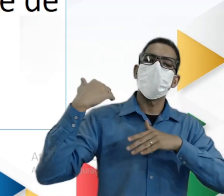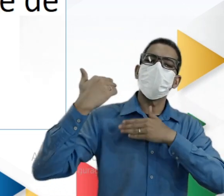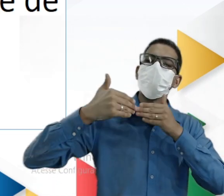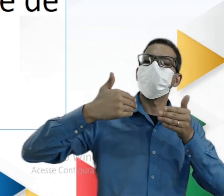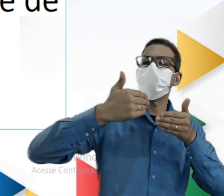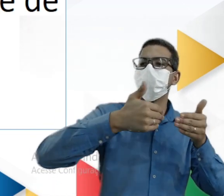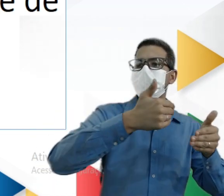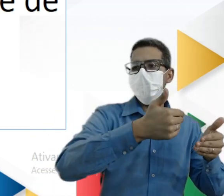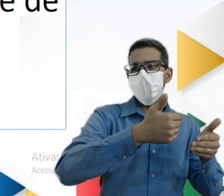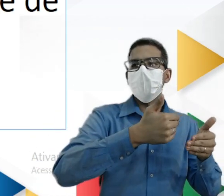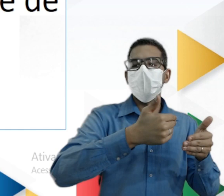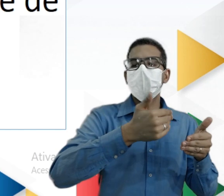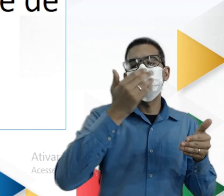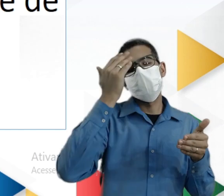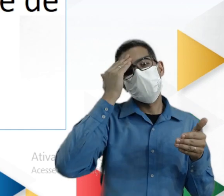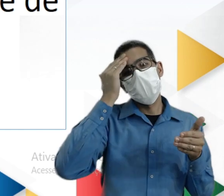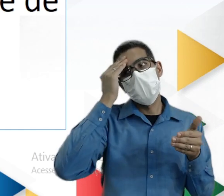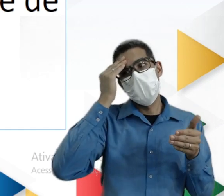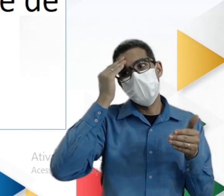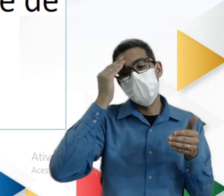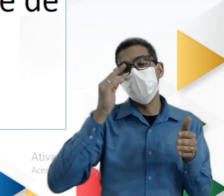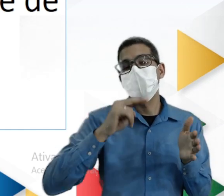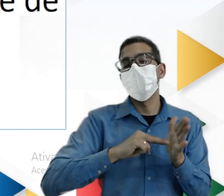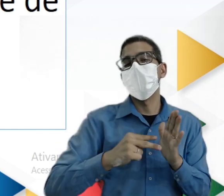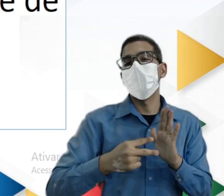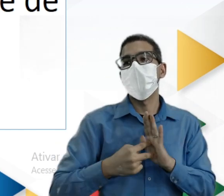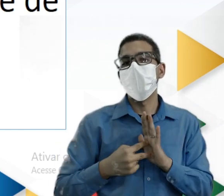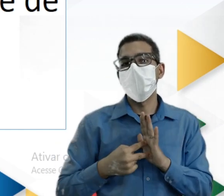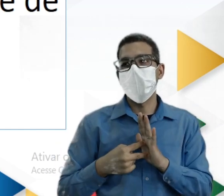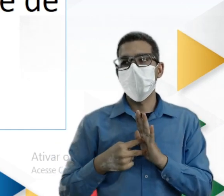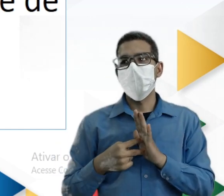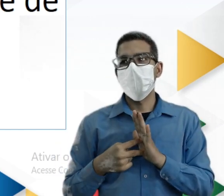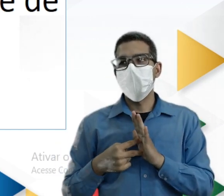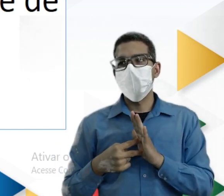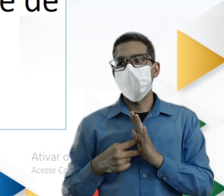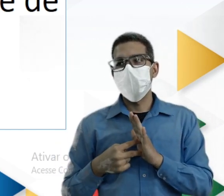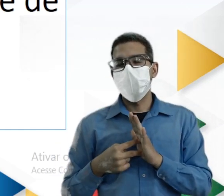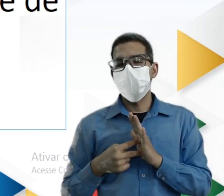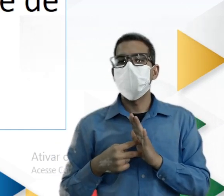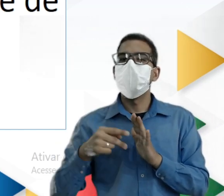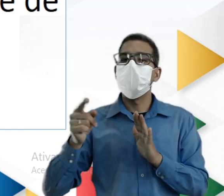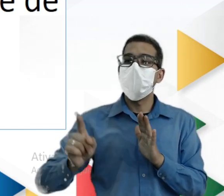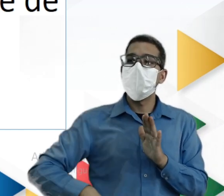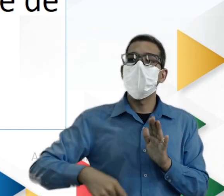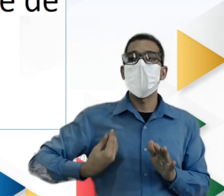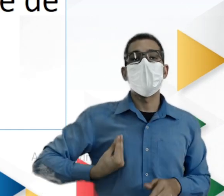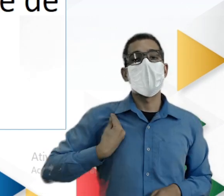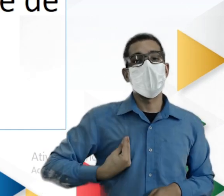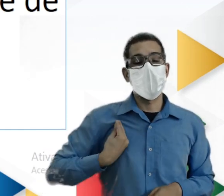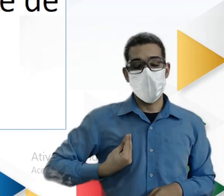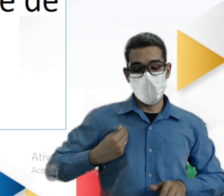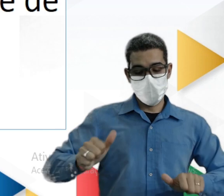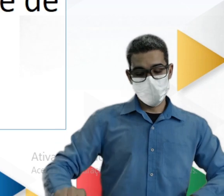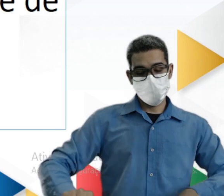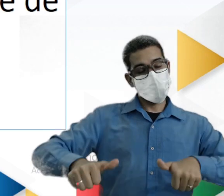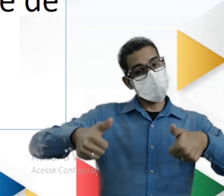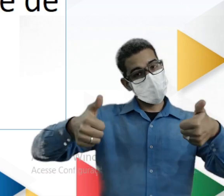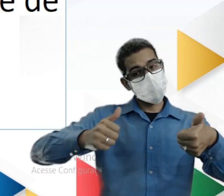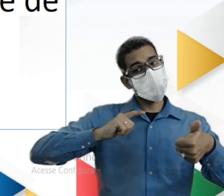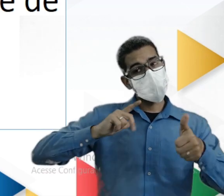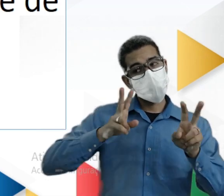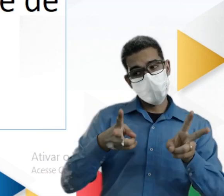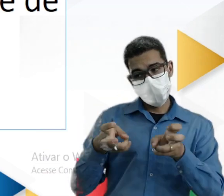diminuindo sensivelmente. Significa que uma melhoria na qualidade de vida da